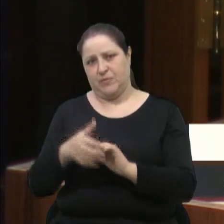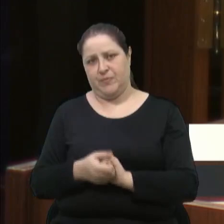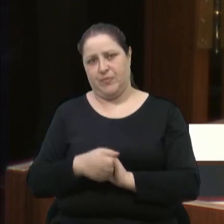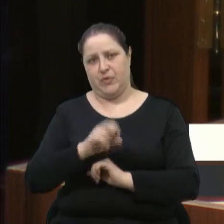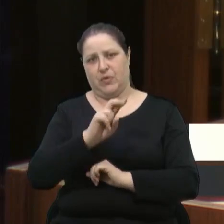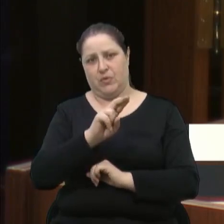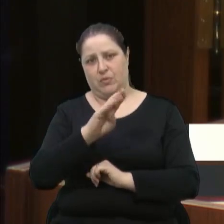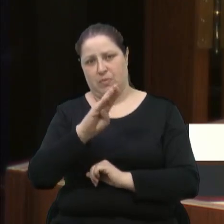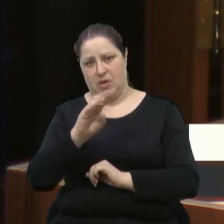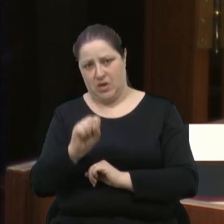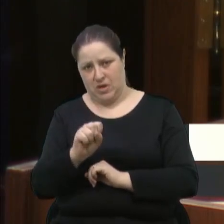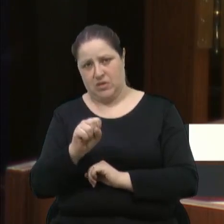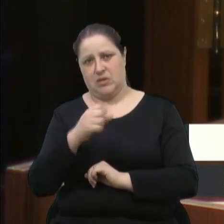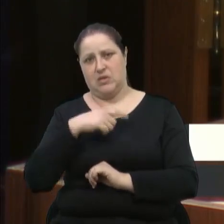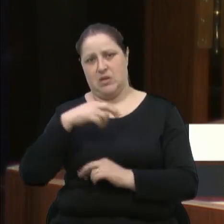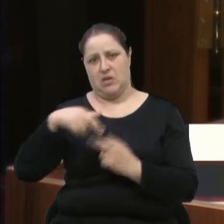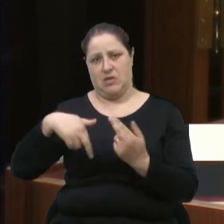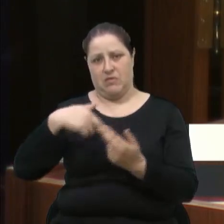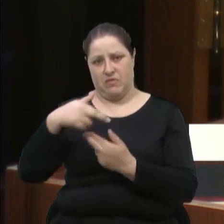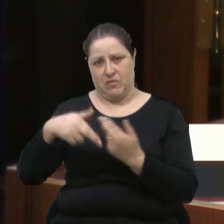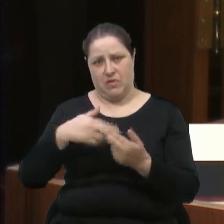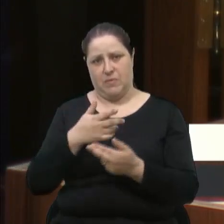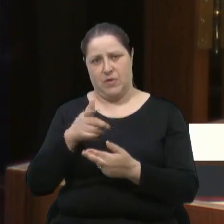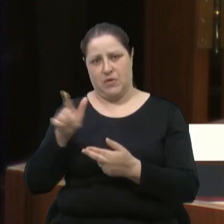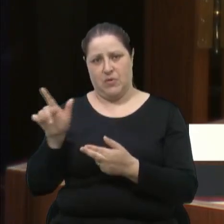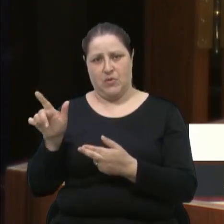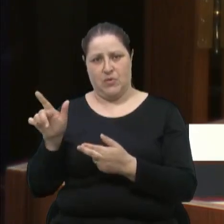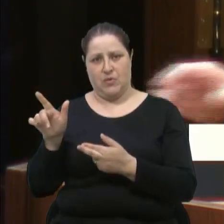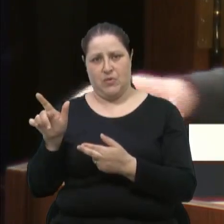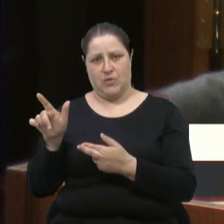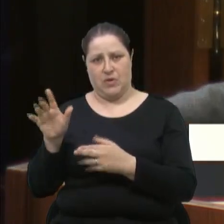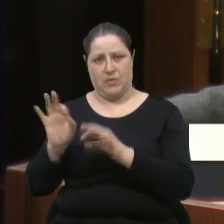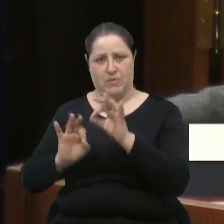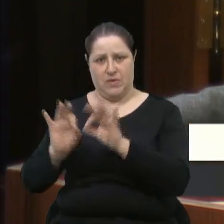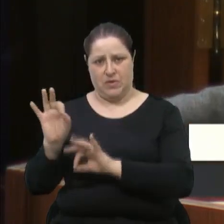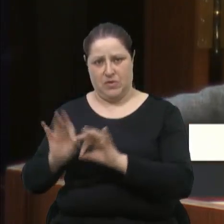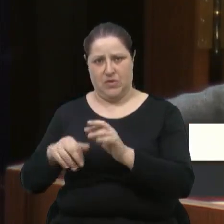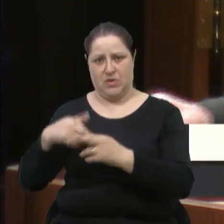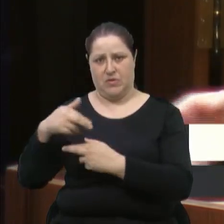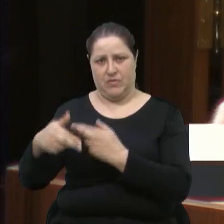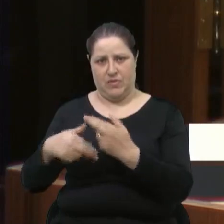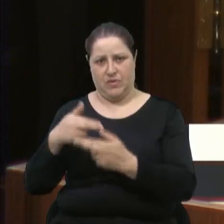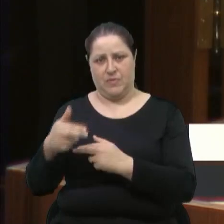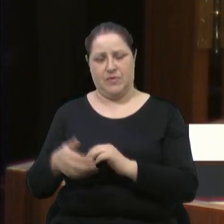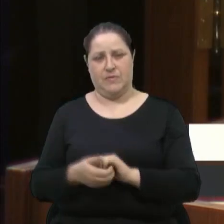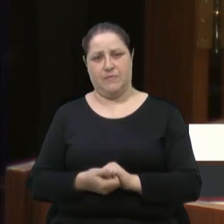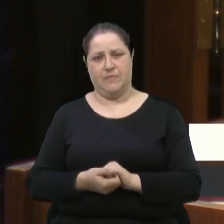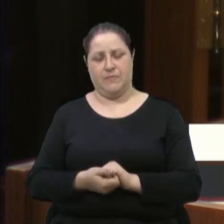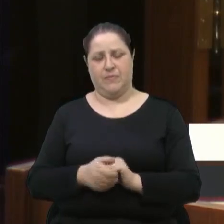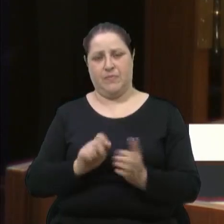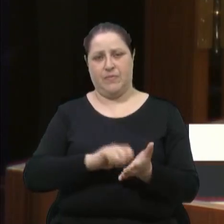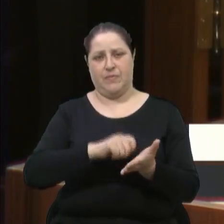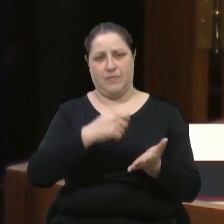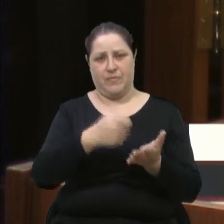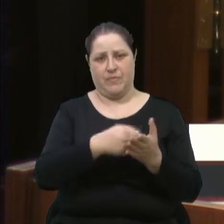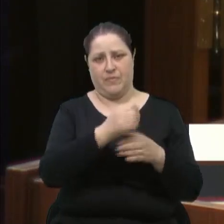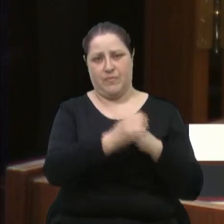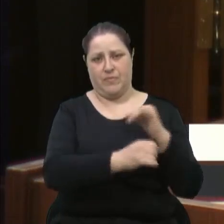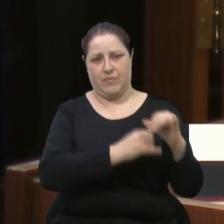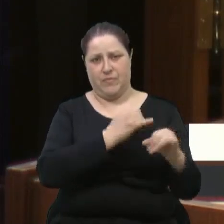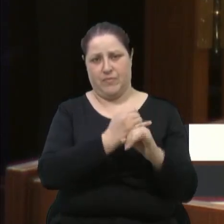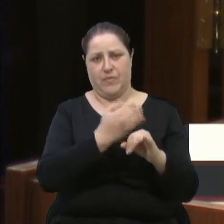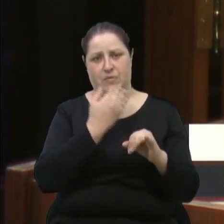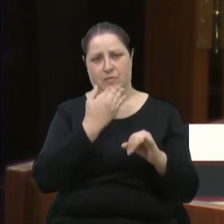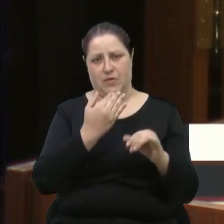estão sendo reformadas e outras em planejamento de reforma. O agendamento online, que era um pleito que eu